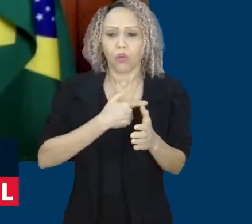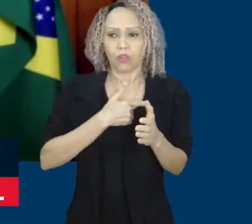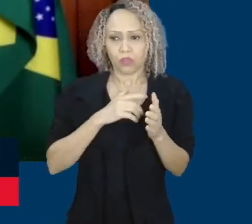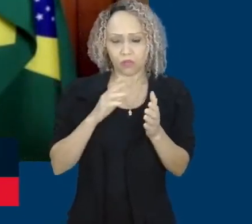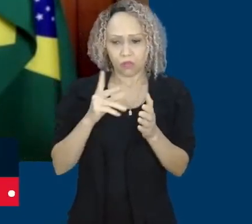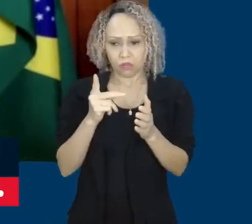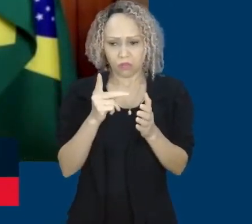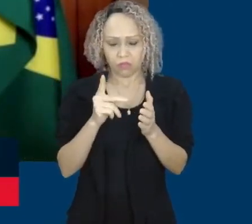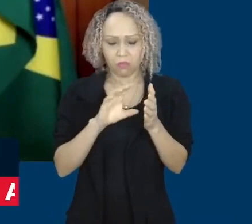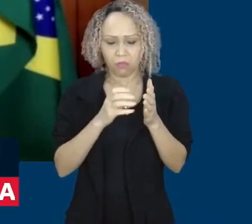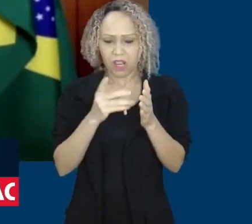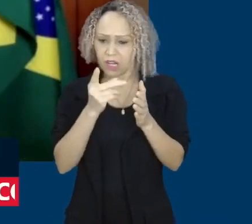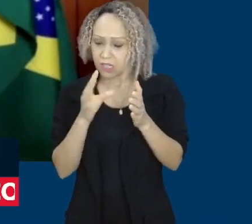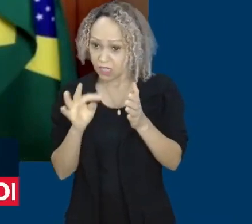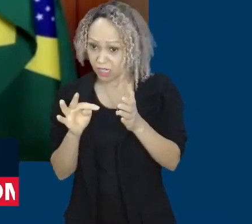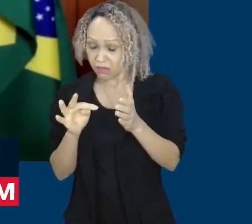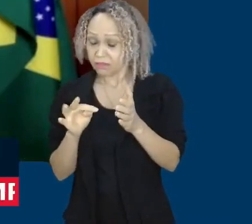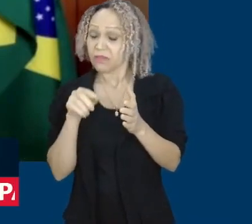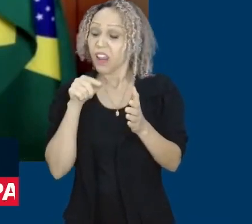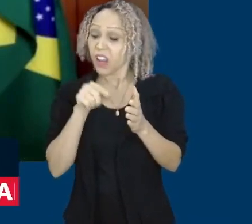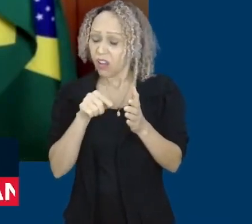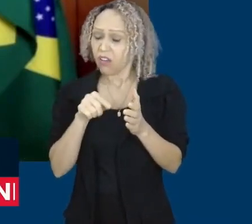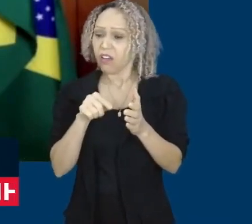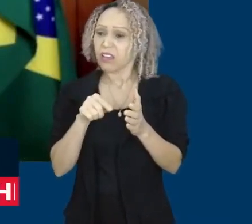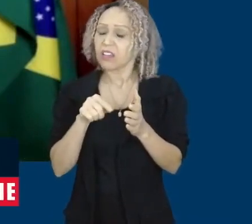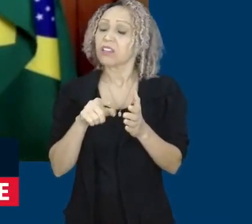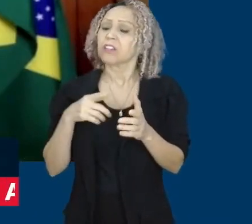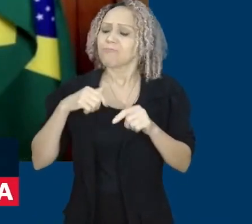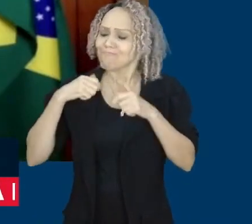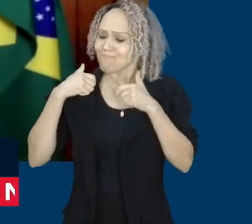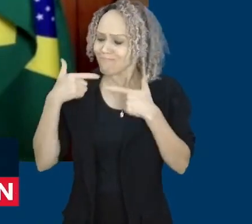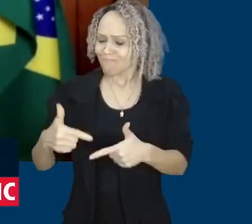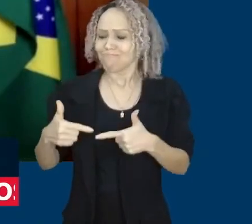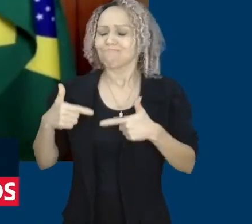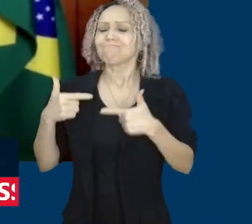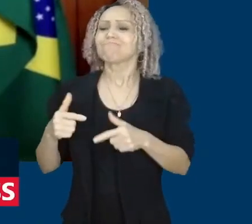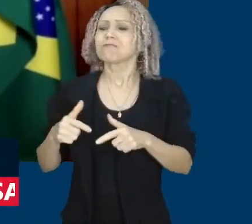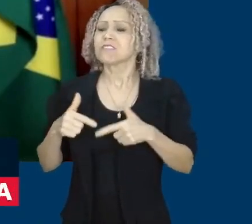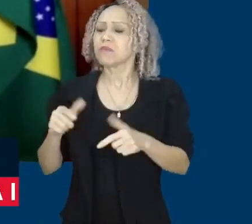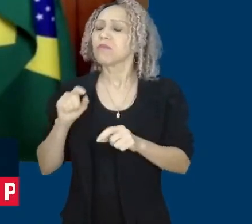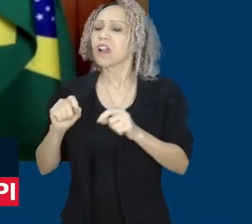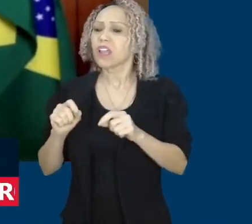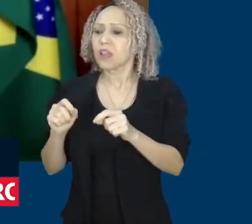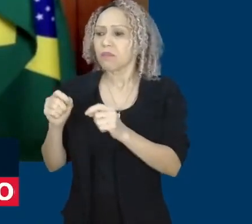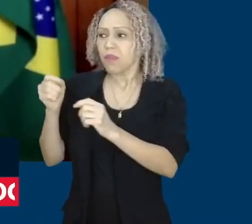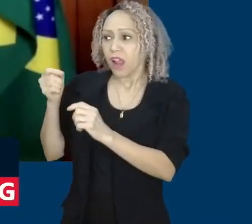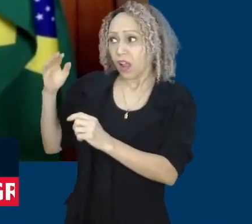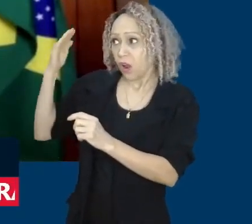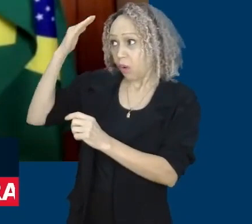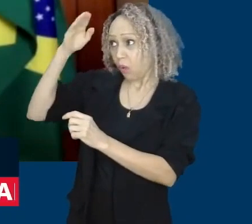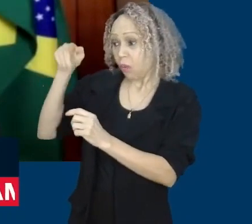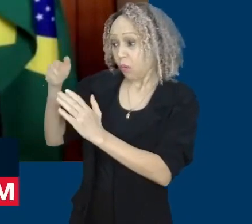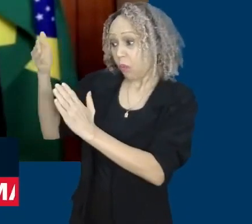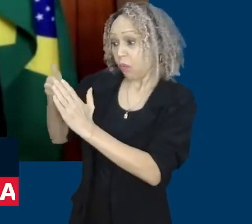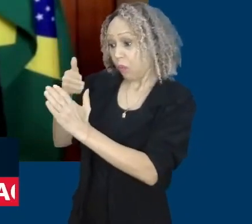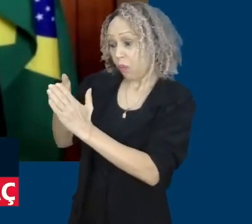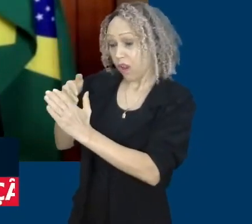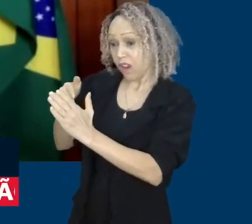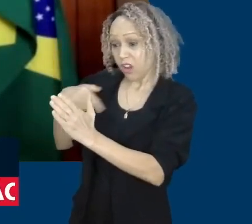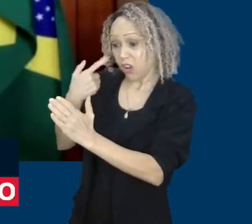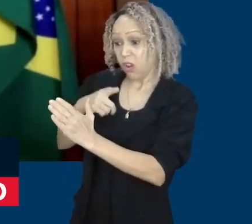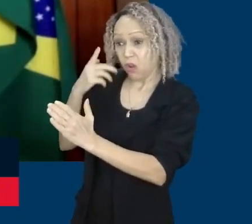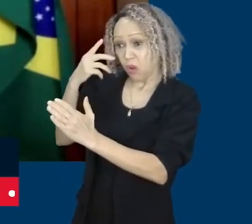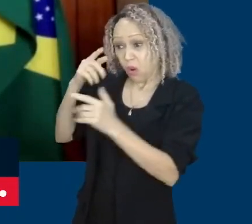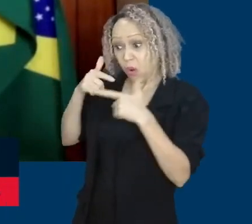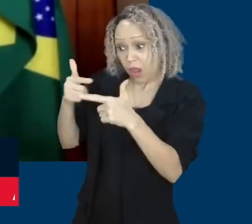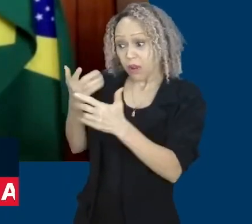muita luta, né? Luta para derrubar os vetos, né, no Congresso Nacional, depois luta também no Supremo